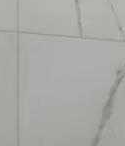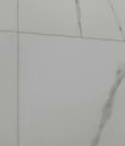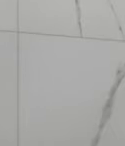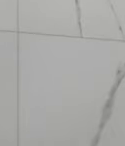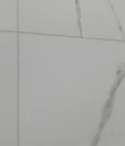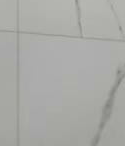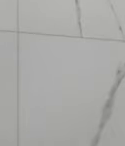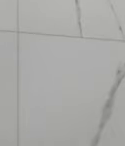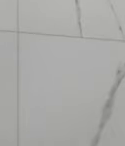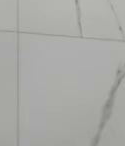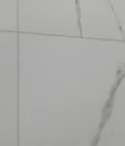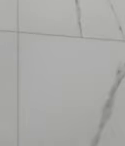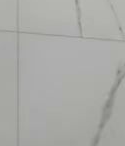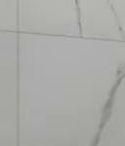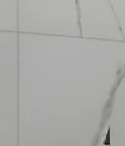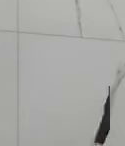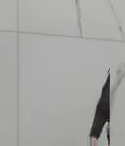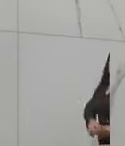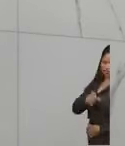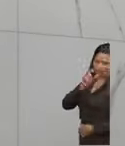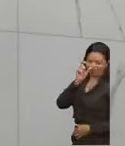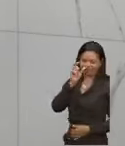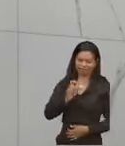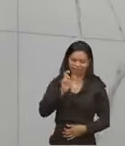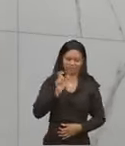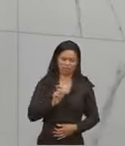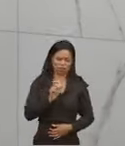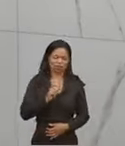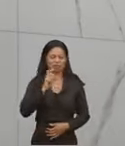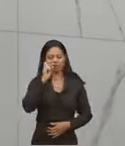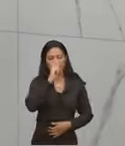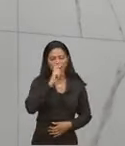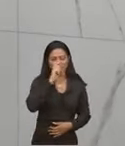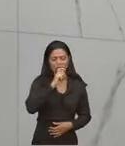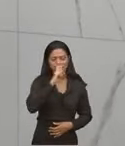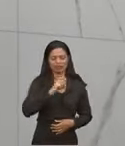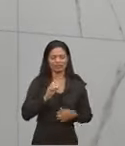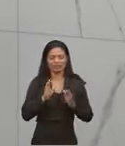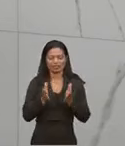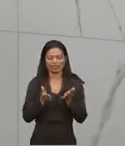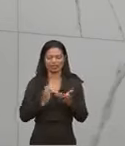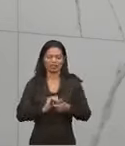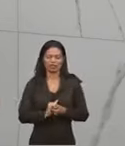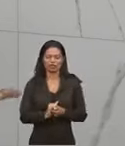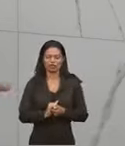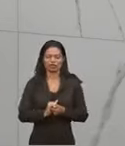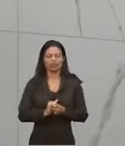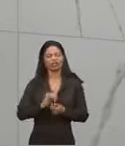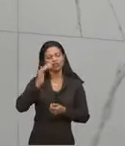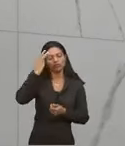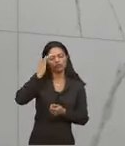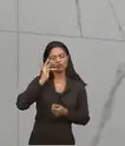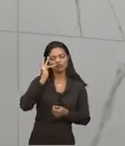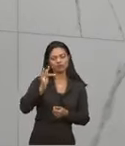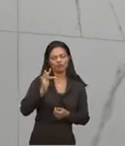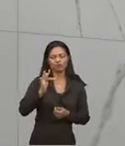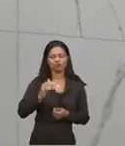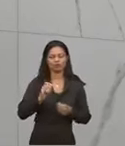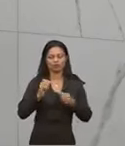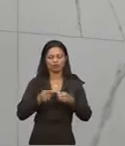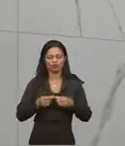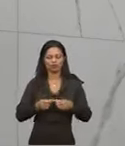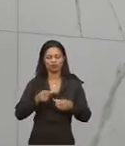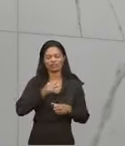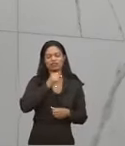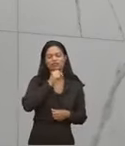que mente hoje vai ficar velha amanhã, vira idoso e não deixa de ser mentiroso. É verdade. Não deixa de ser mentiroso.